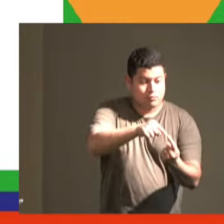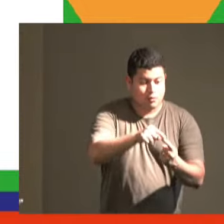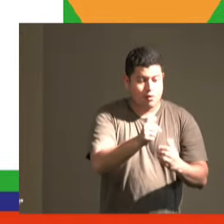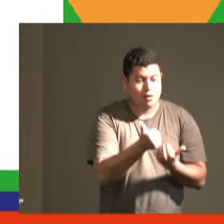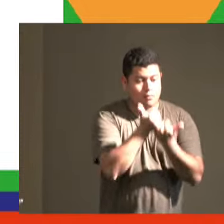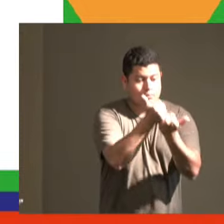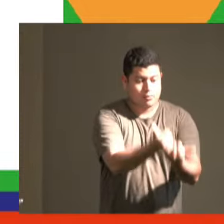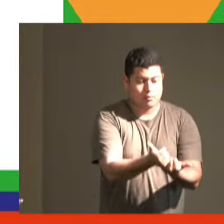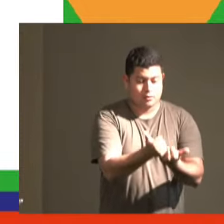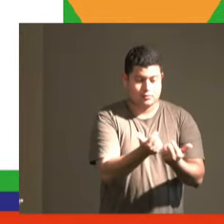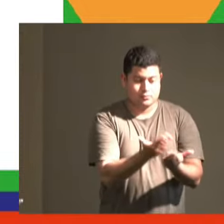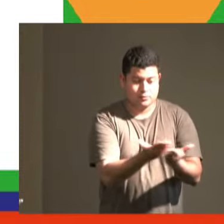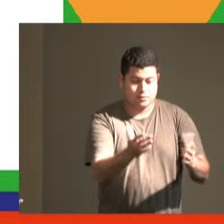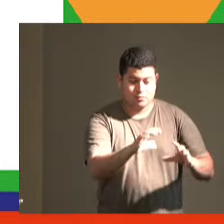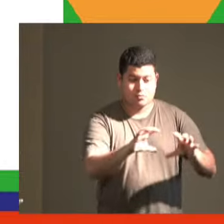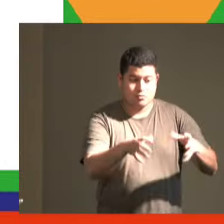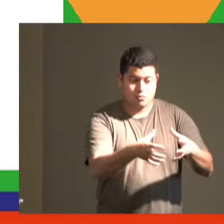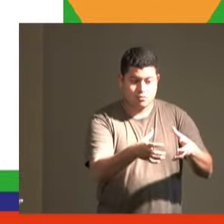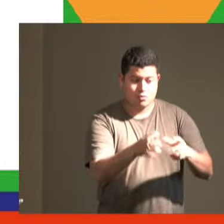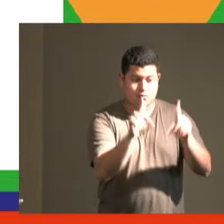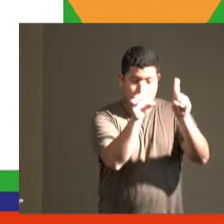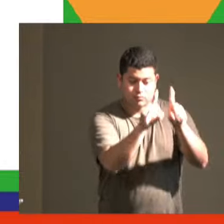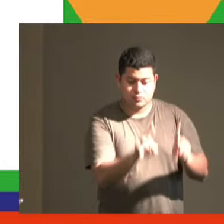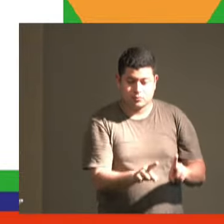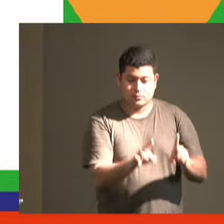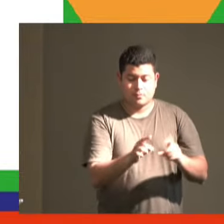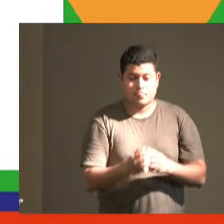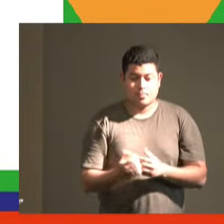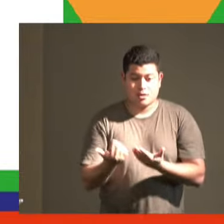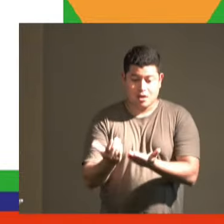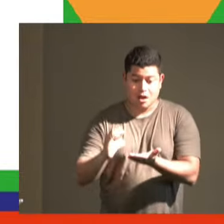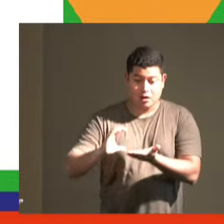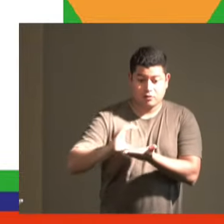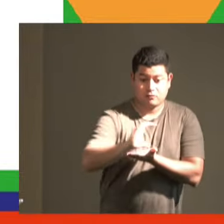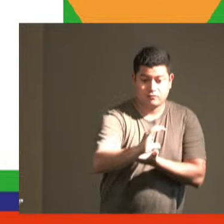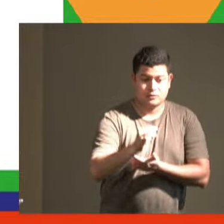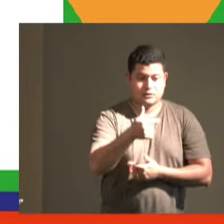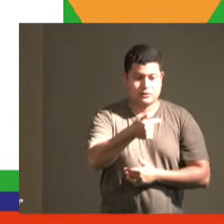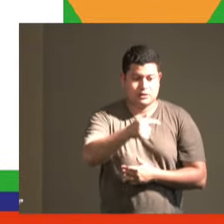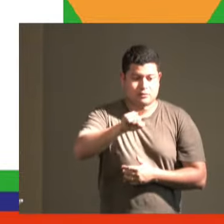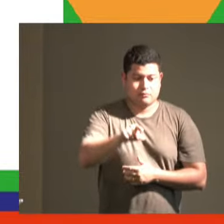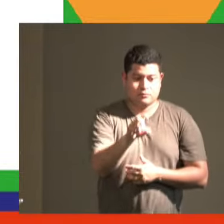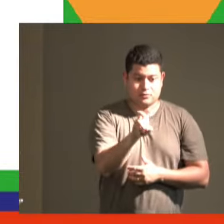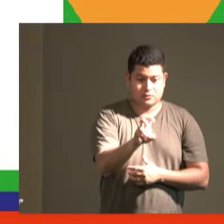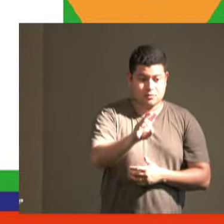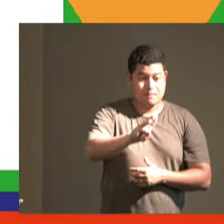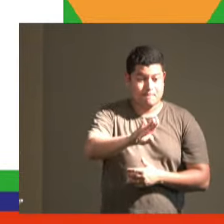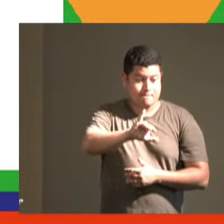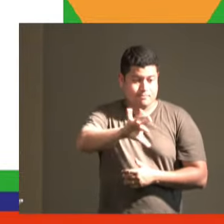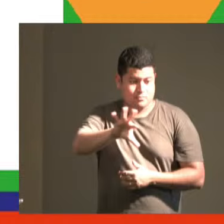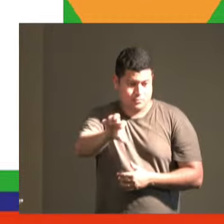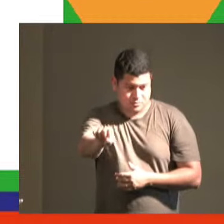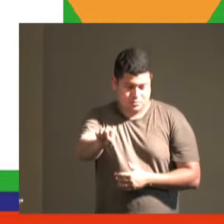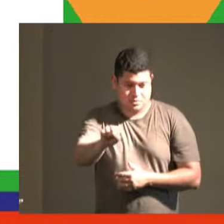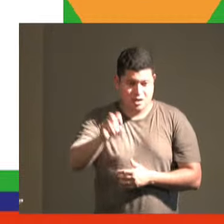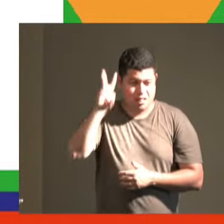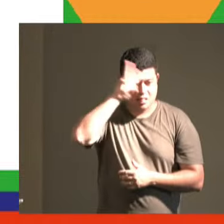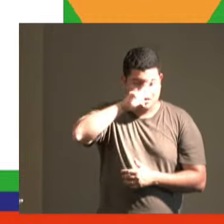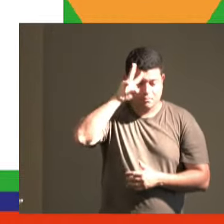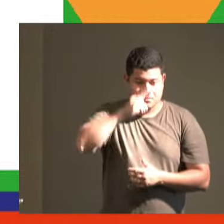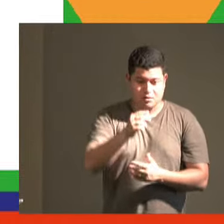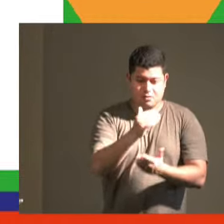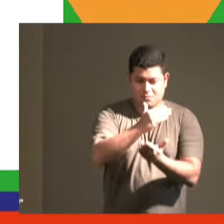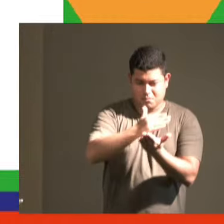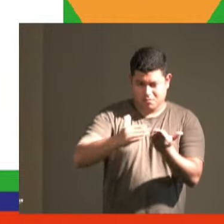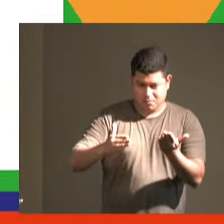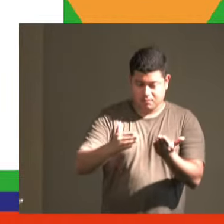alguns legados. O plano, ele investiu 7 bilhões e meio, lembrando que uma parte desses